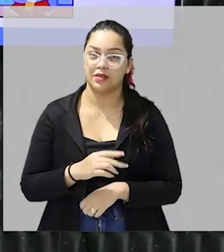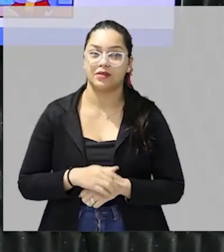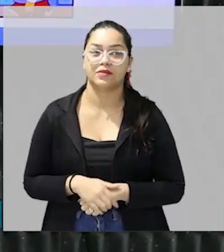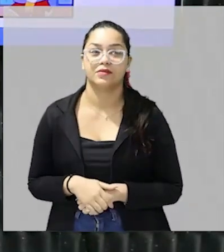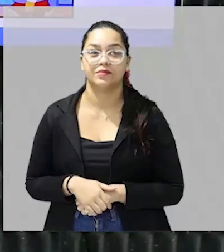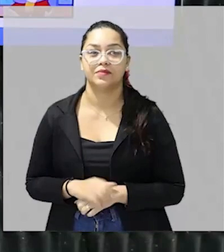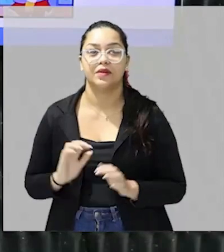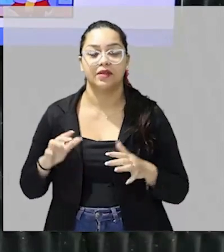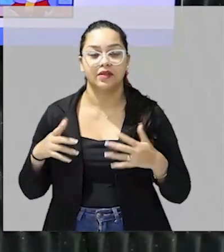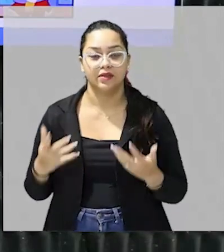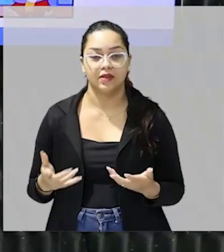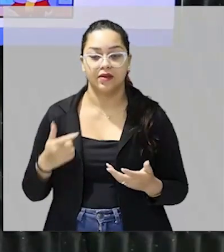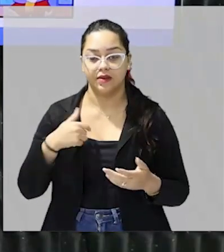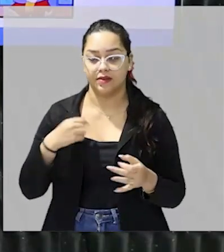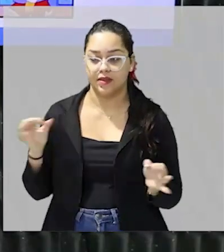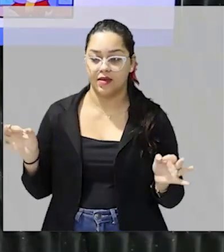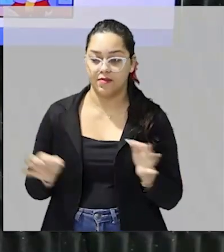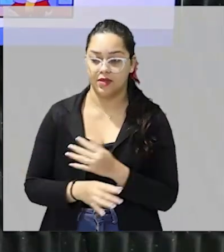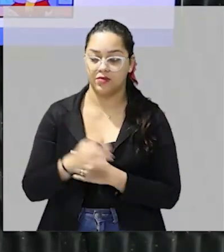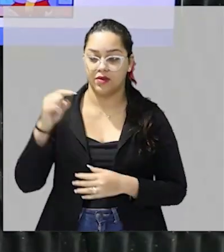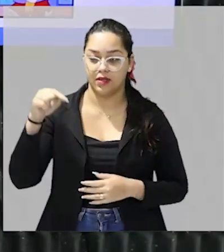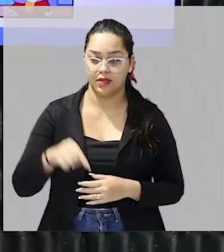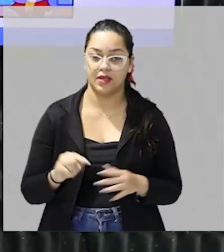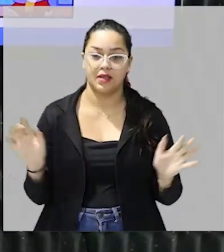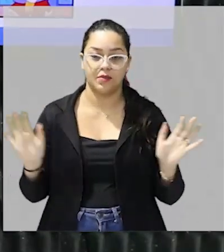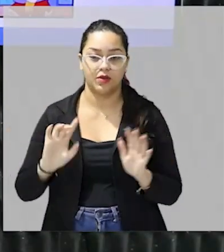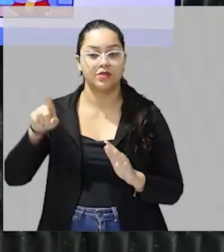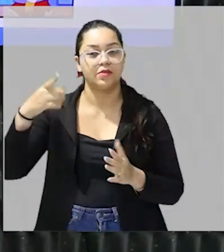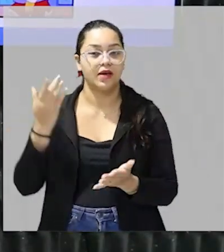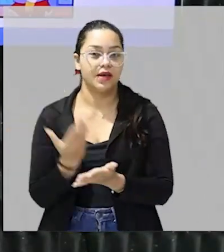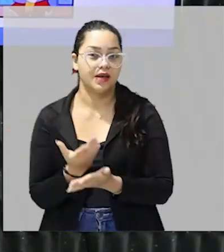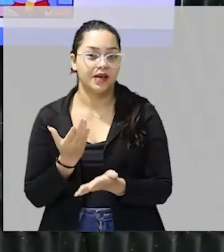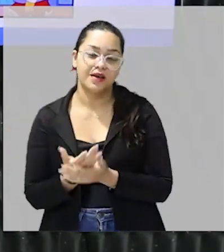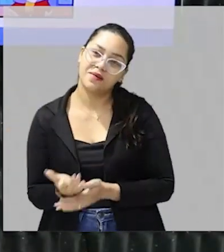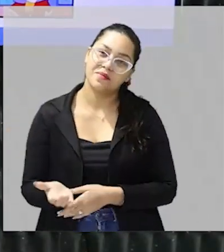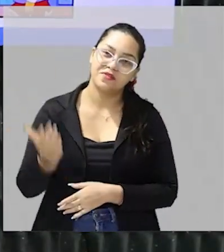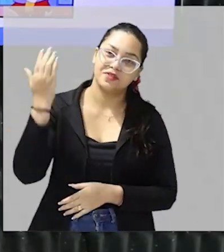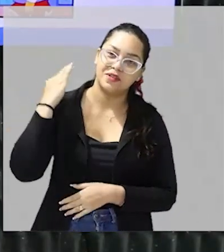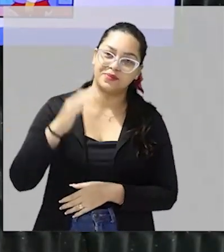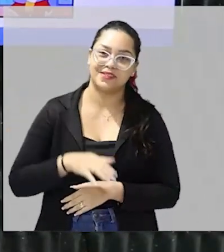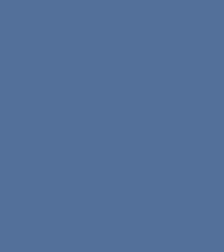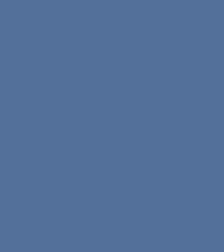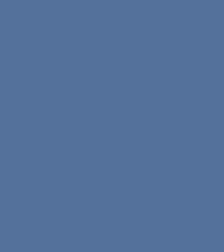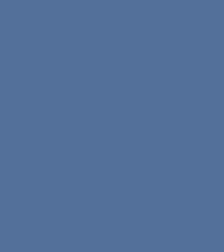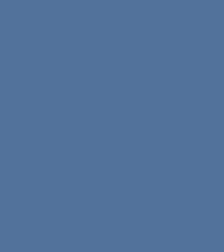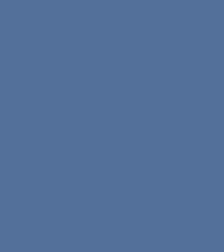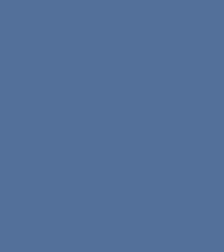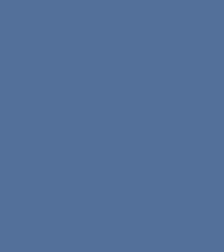realizando. Então, galera, eu vou ficando por aqui. Até a nossa próxima aula. Vamos para cima, hein?